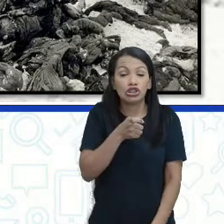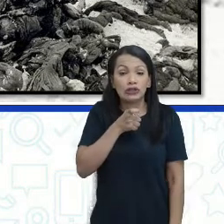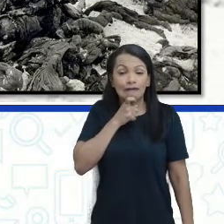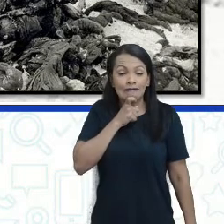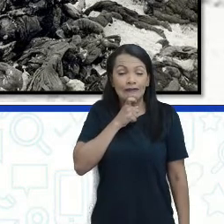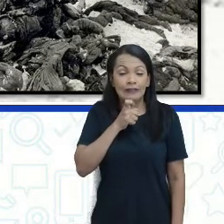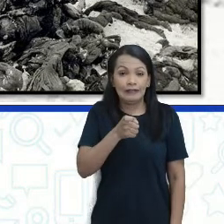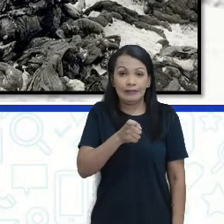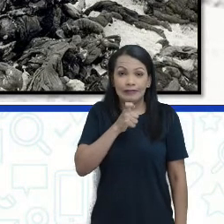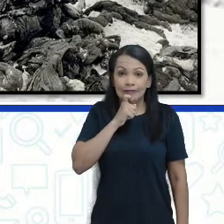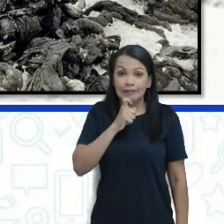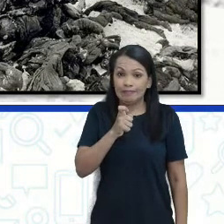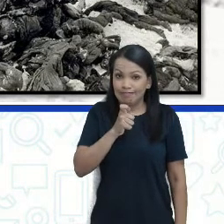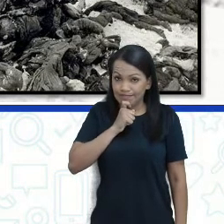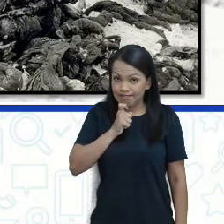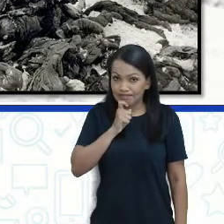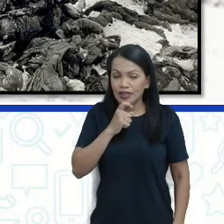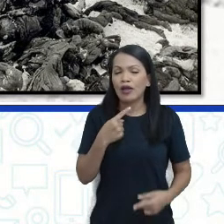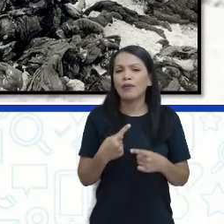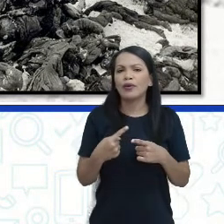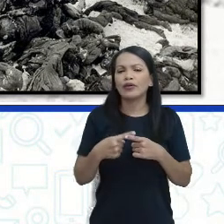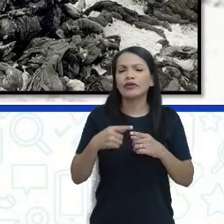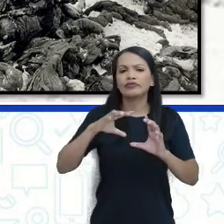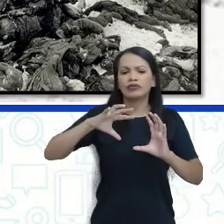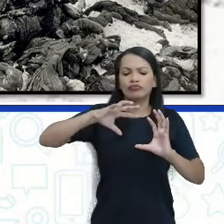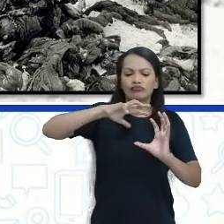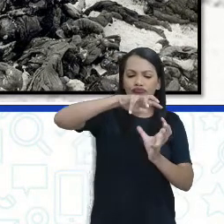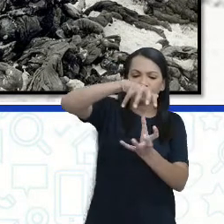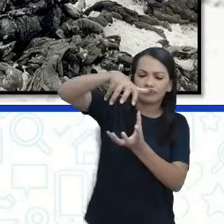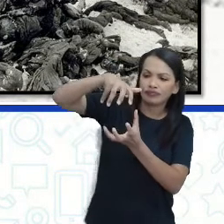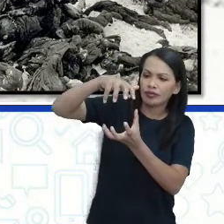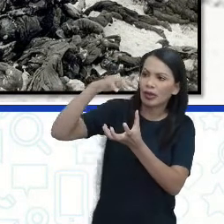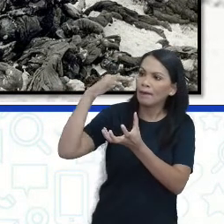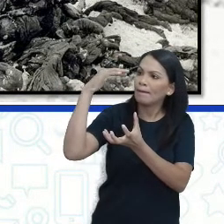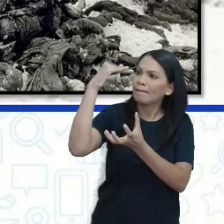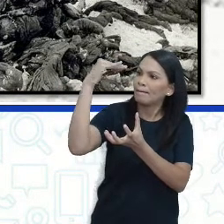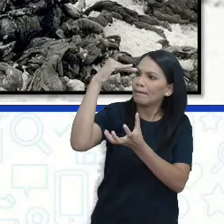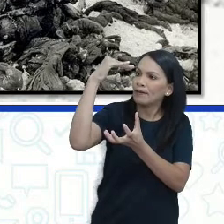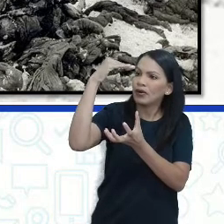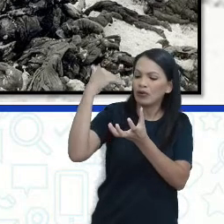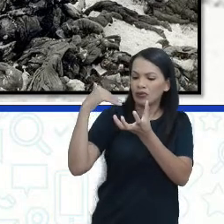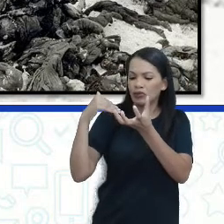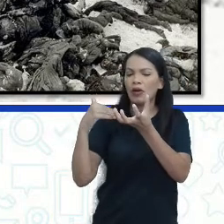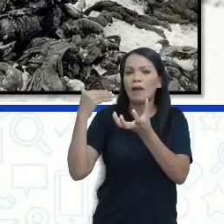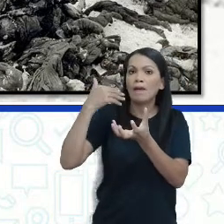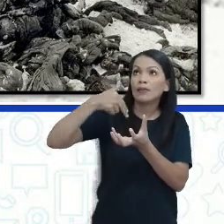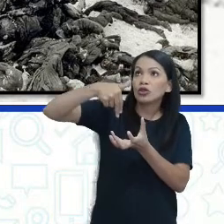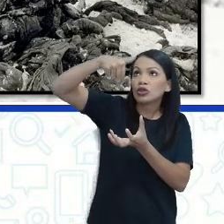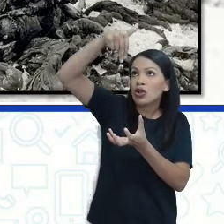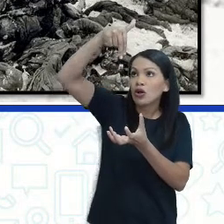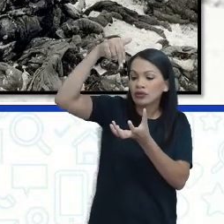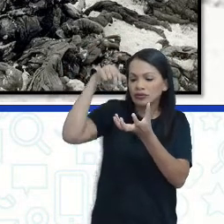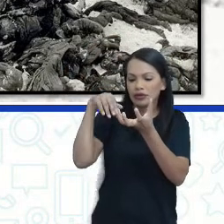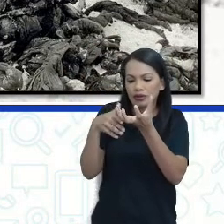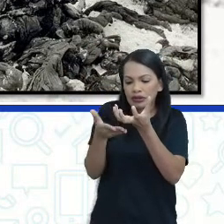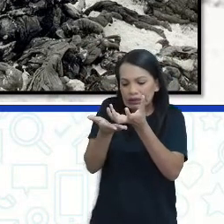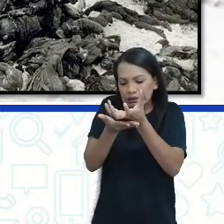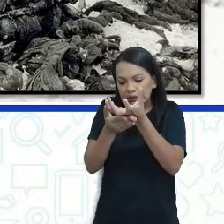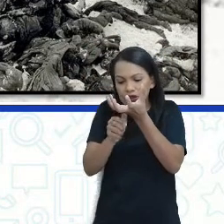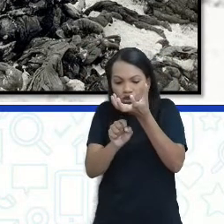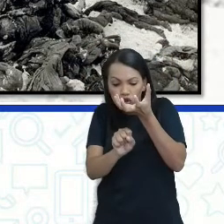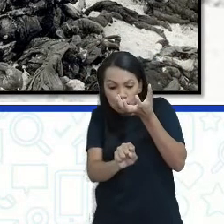local fora dos polos, né, Polo Norte, Polo Sul. E então, nesse sentido, já havia acontecido um